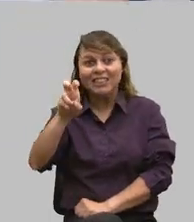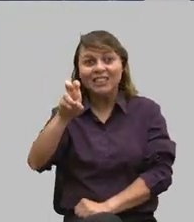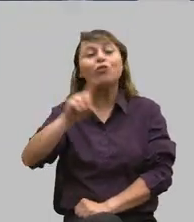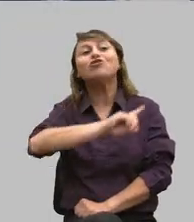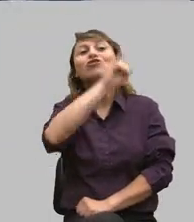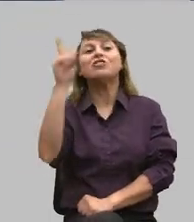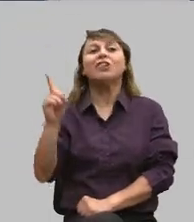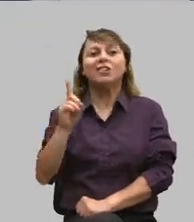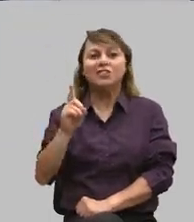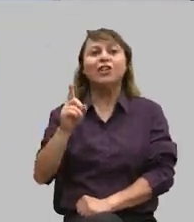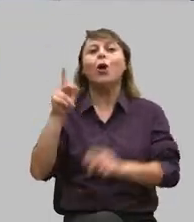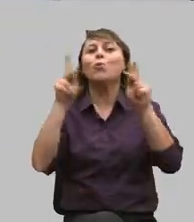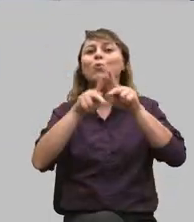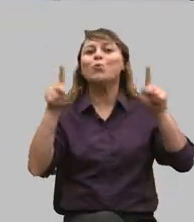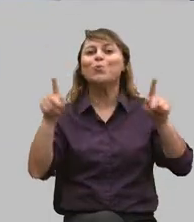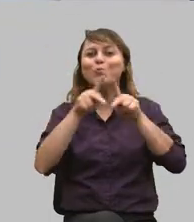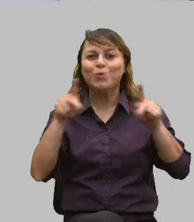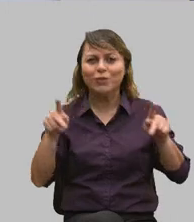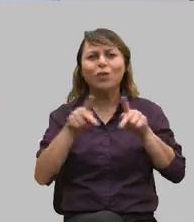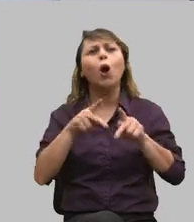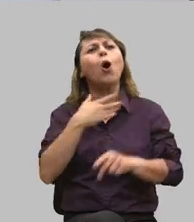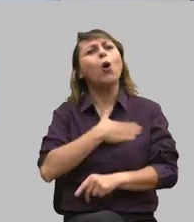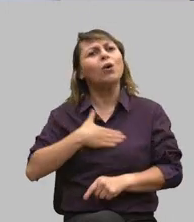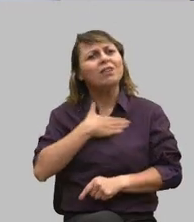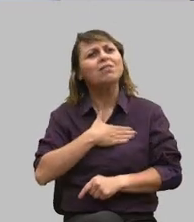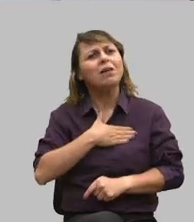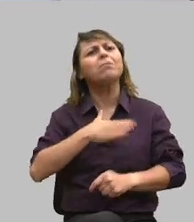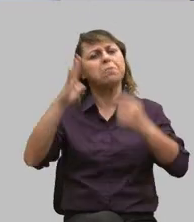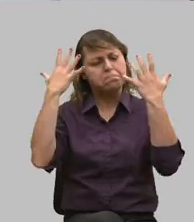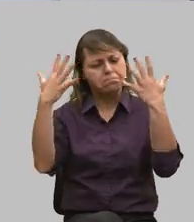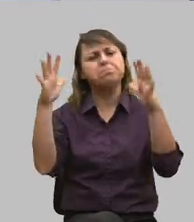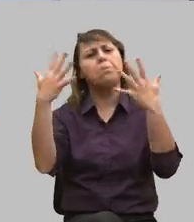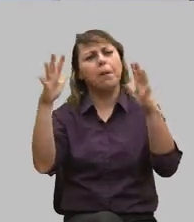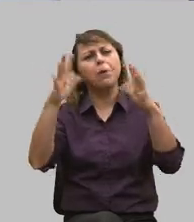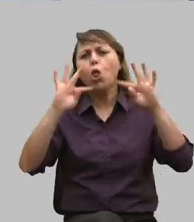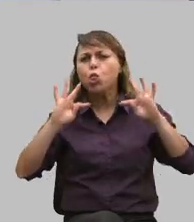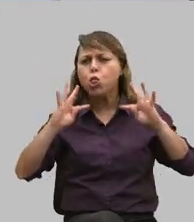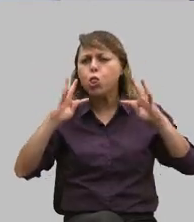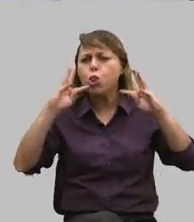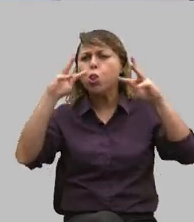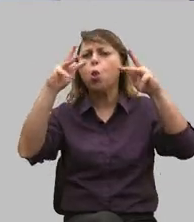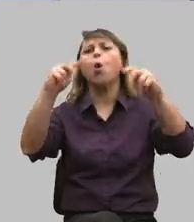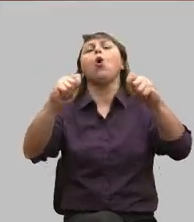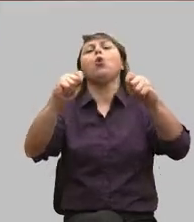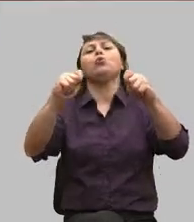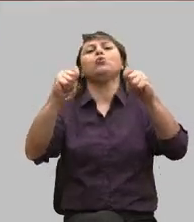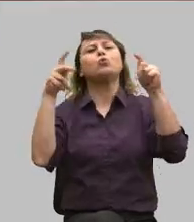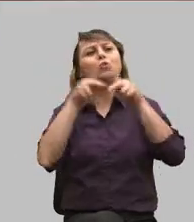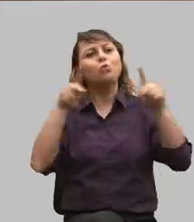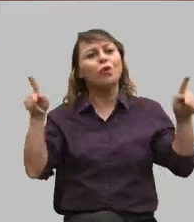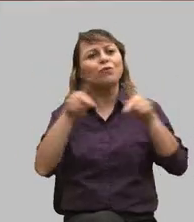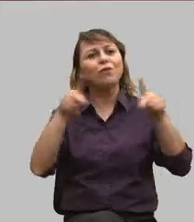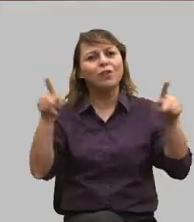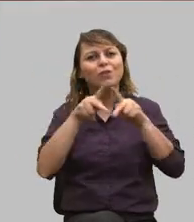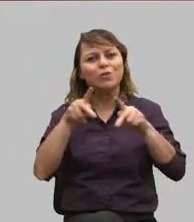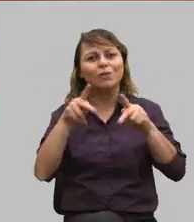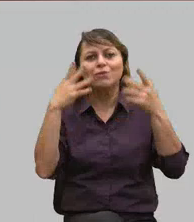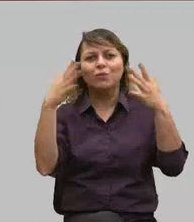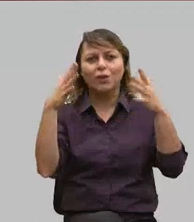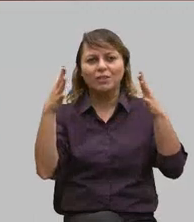dia né do professor Gostaria de pedir uma salva de palmas para todos os professores porque são